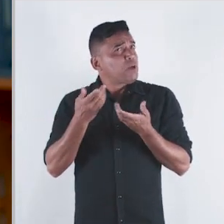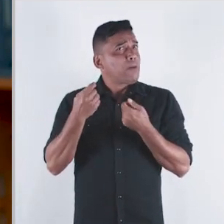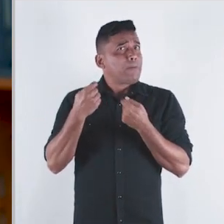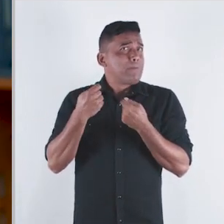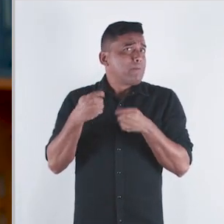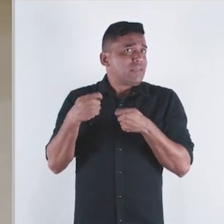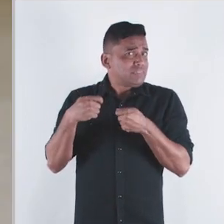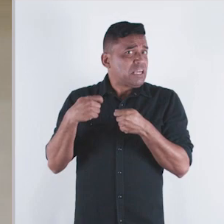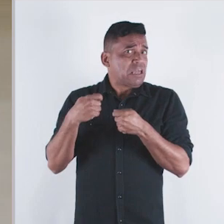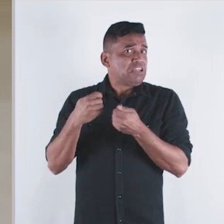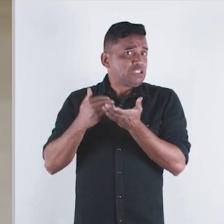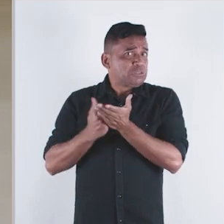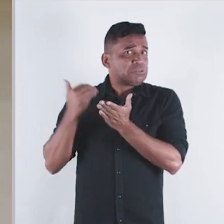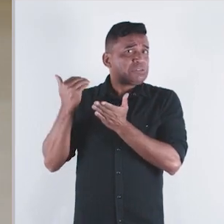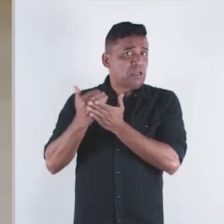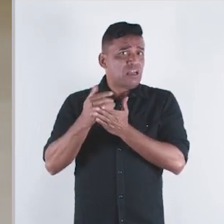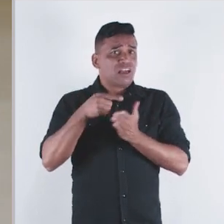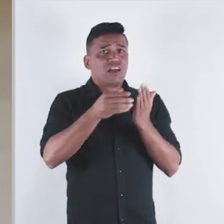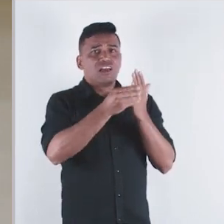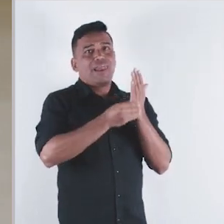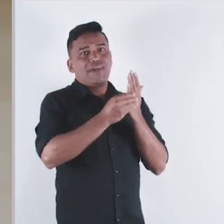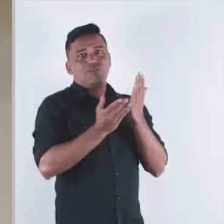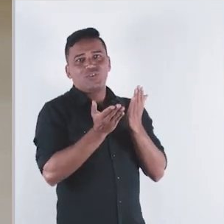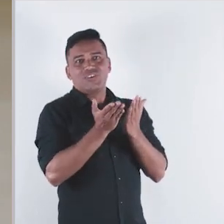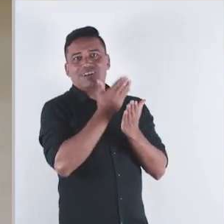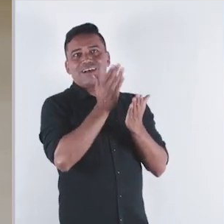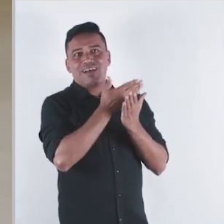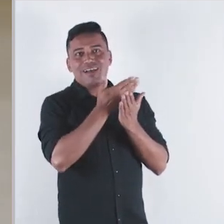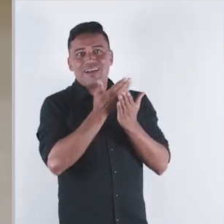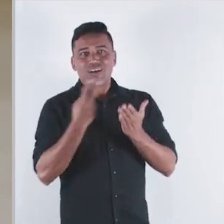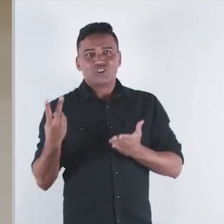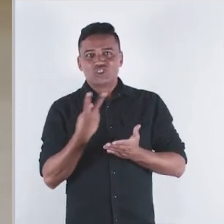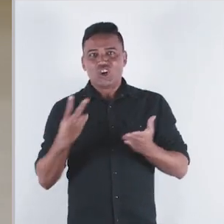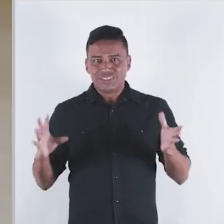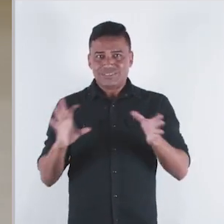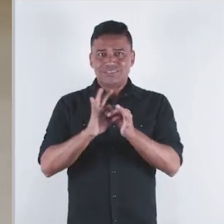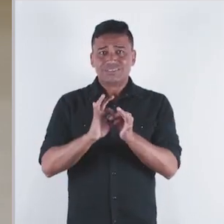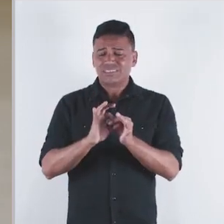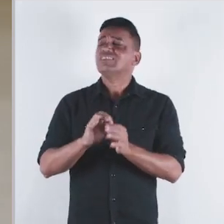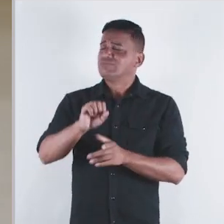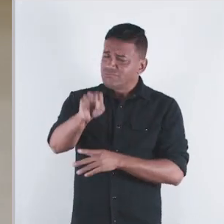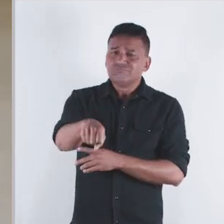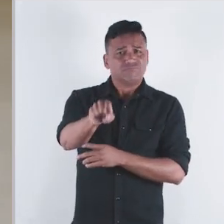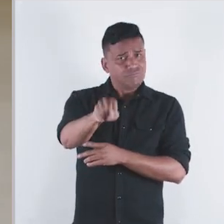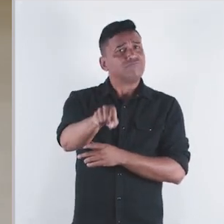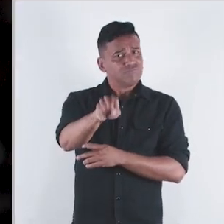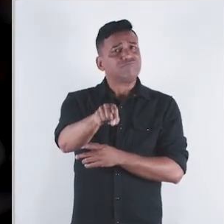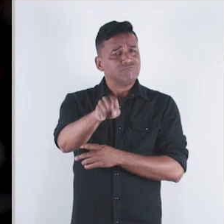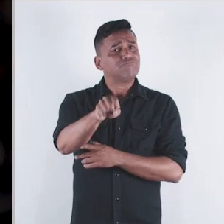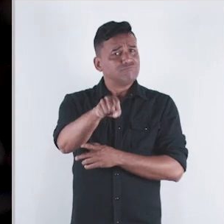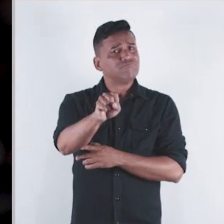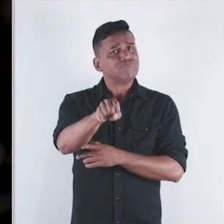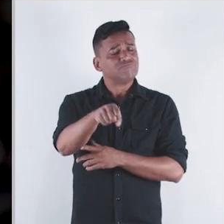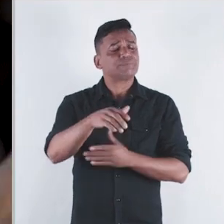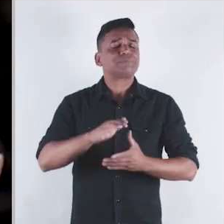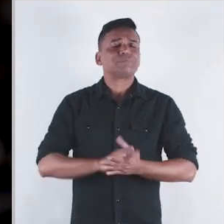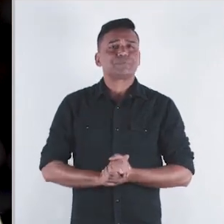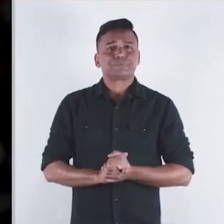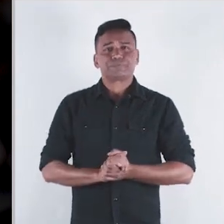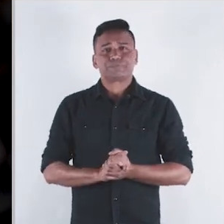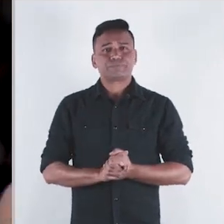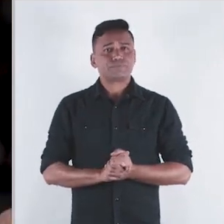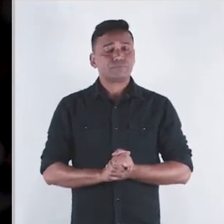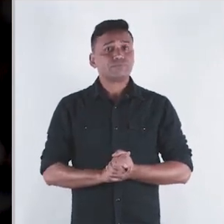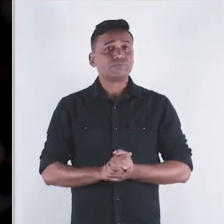suporte livro, digamos Isso, assim, né? isso, justamente. E nós temos um